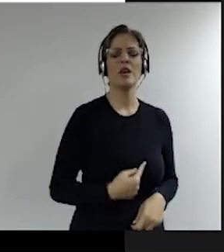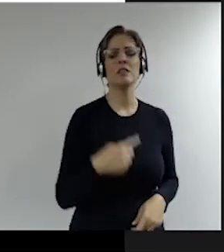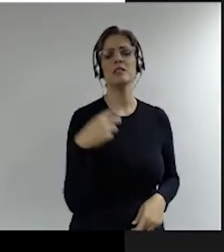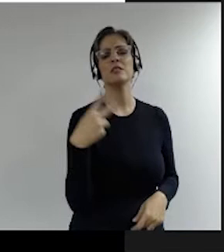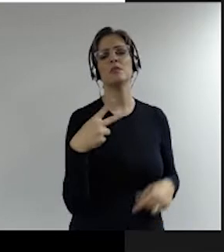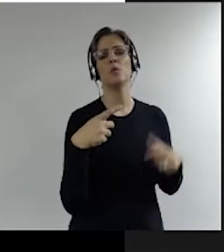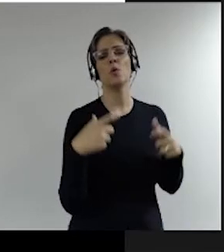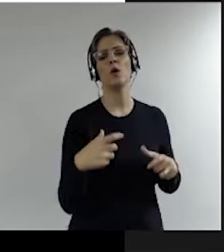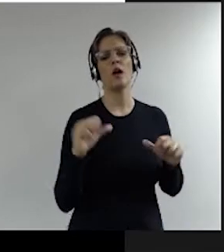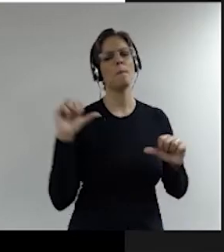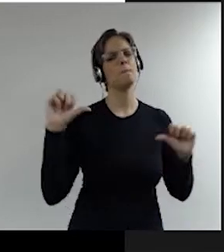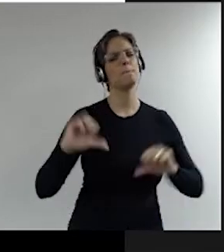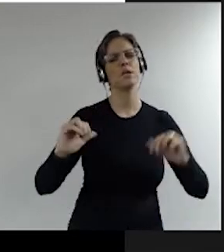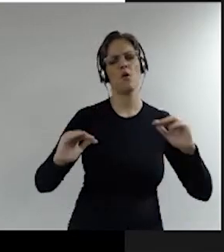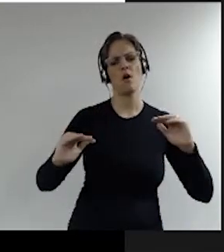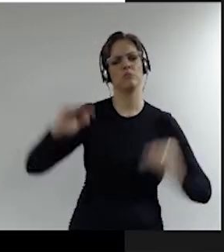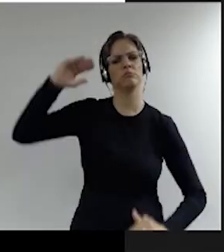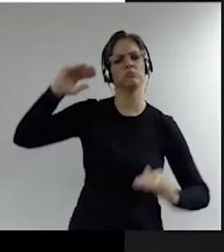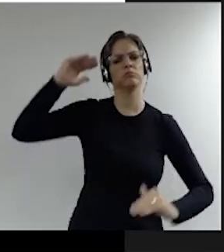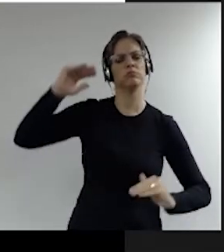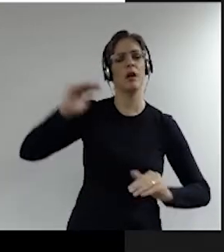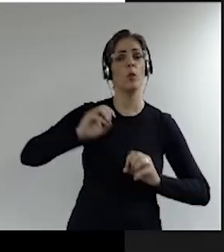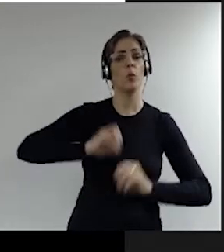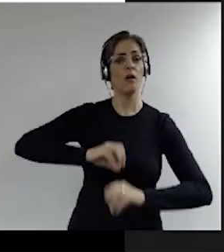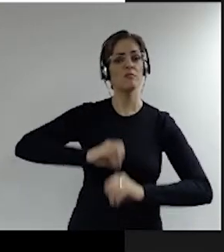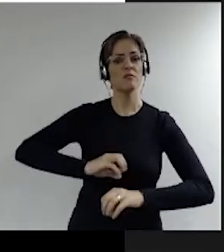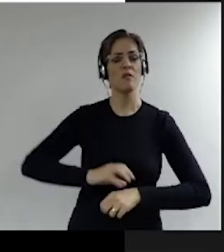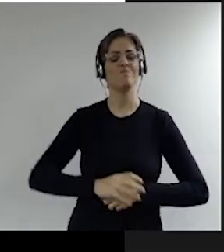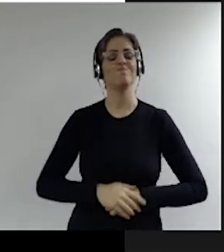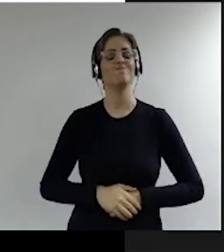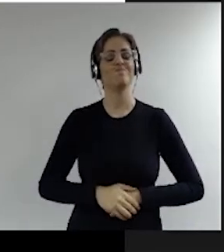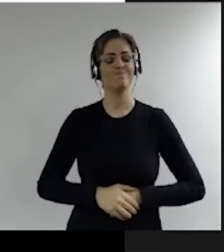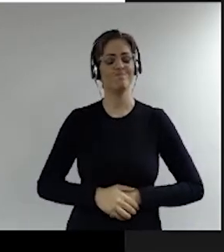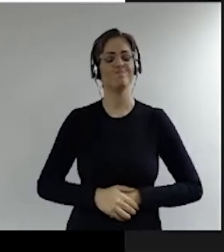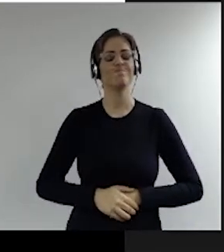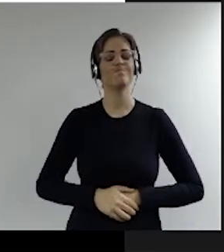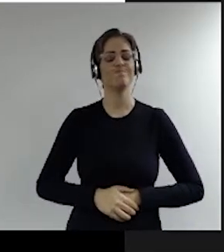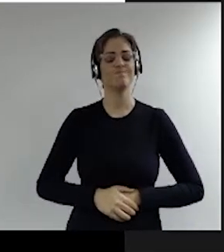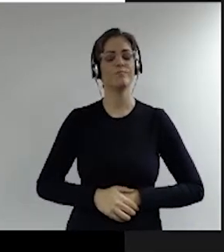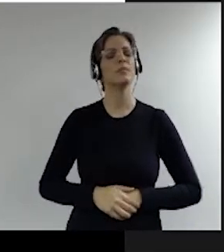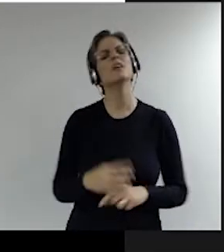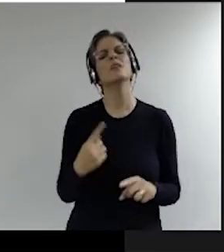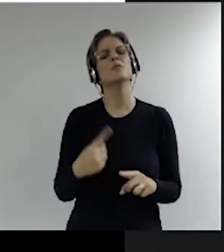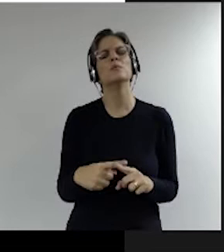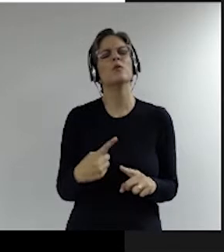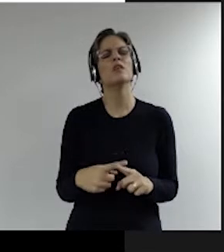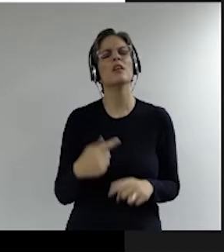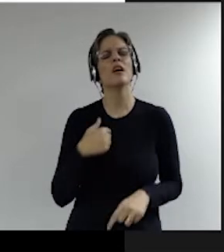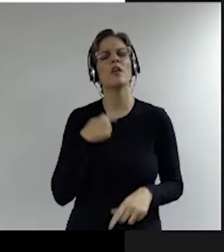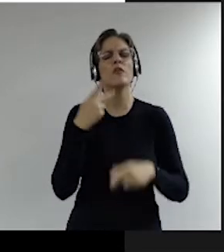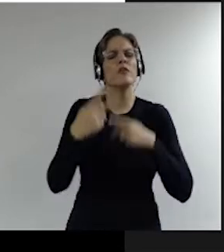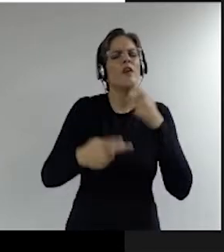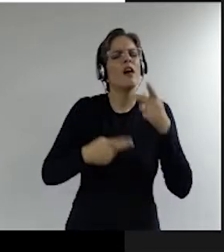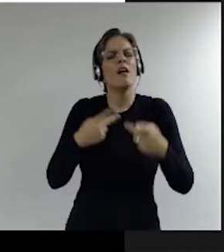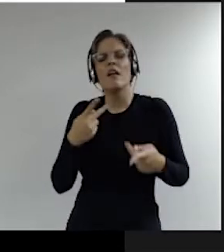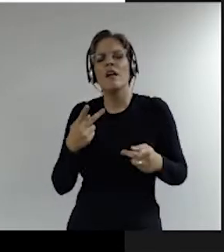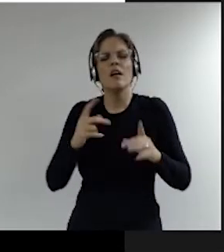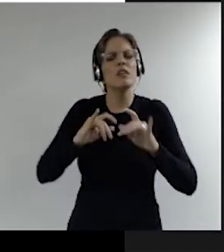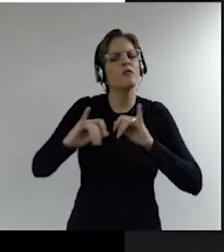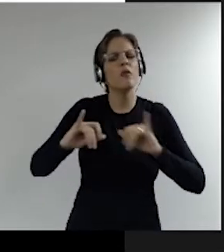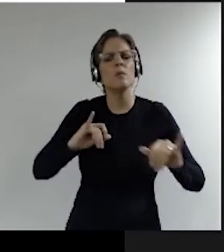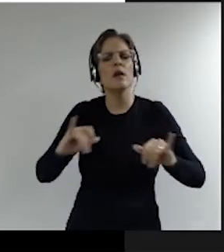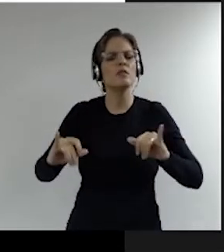maior desigualdade educacional. E por que eu estou falando dessas coisas? Porque